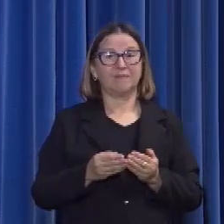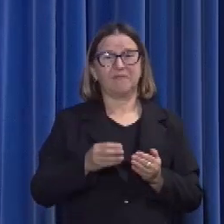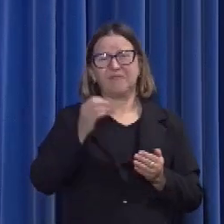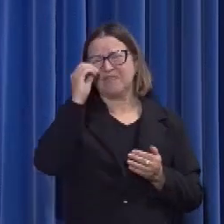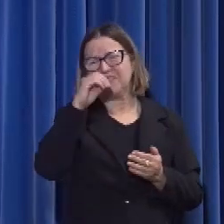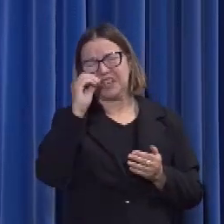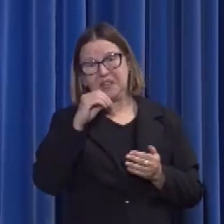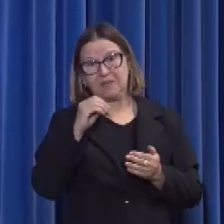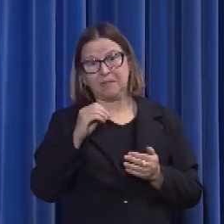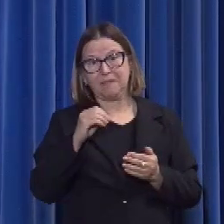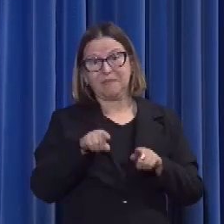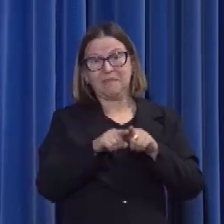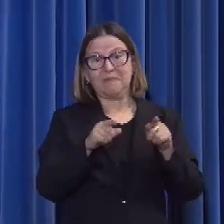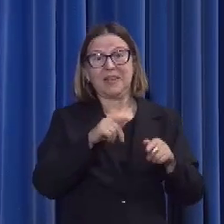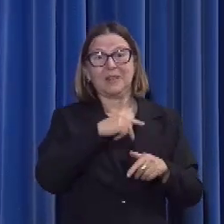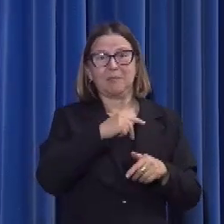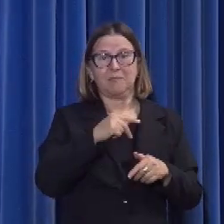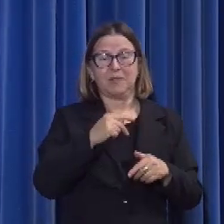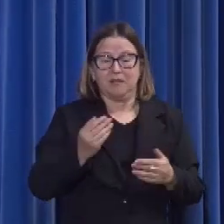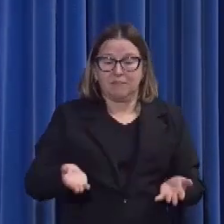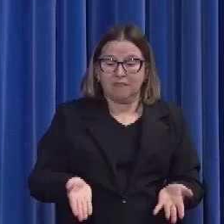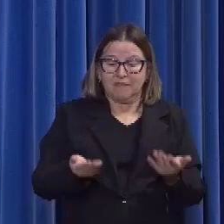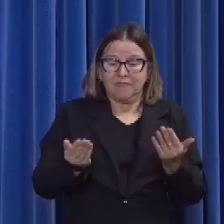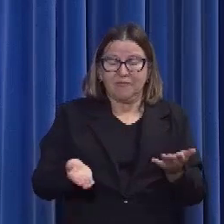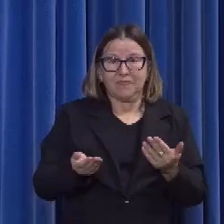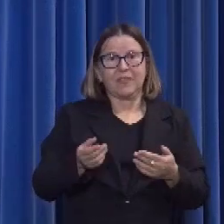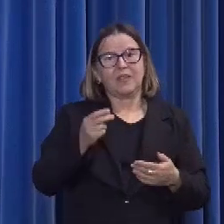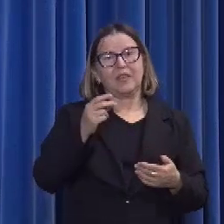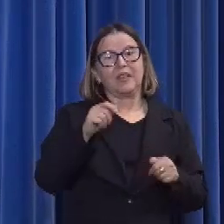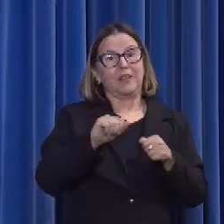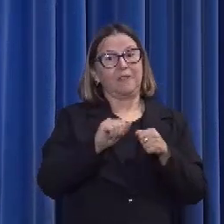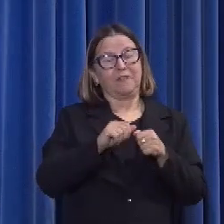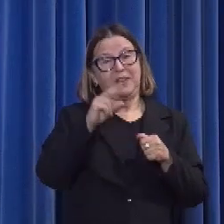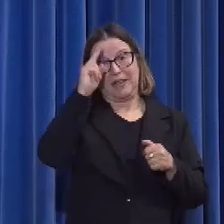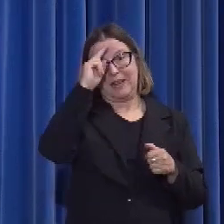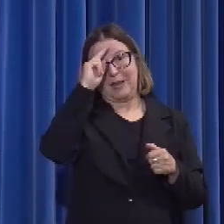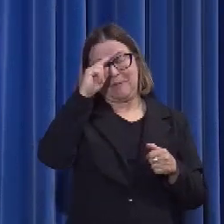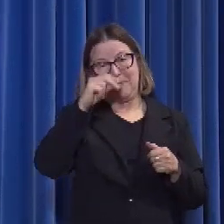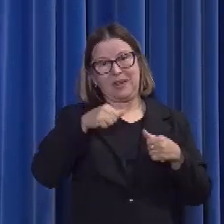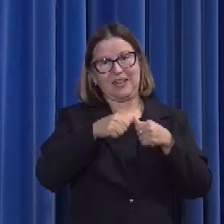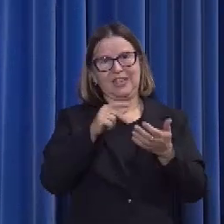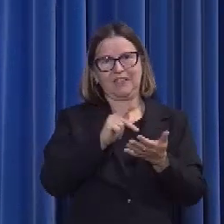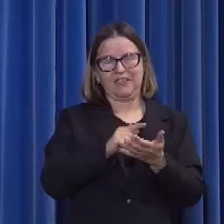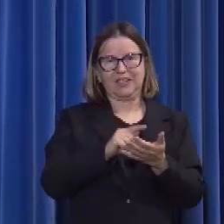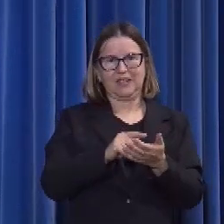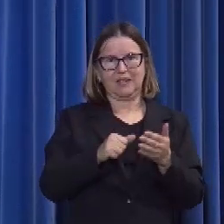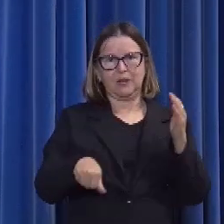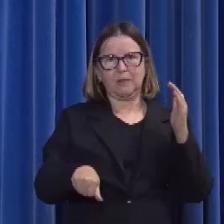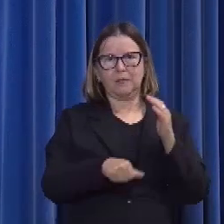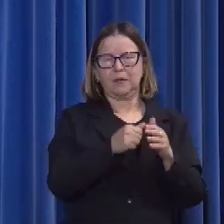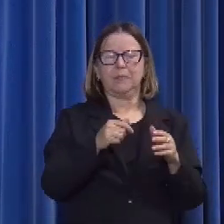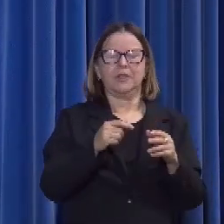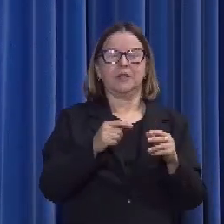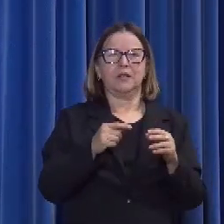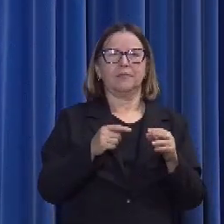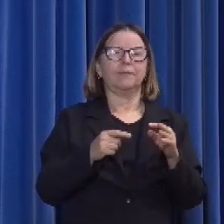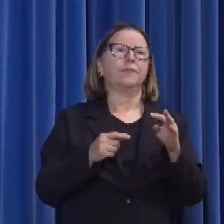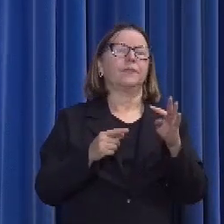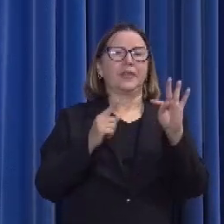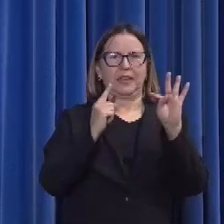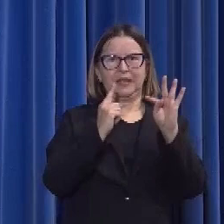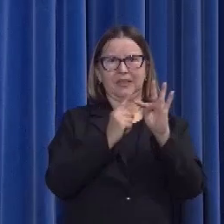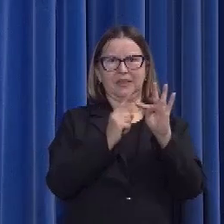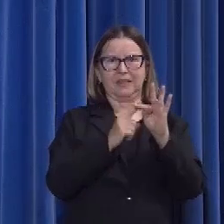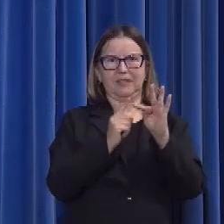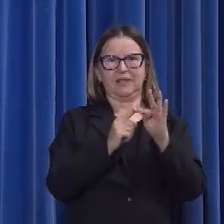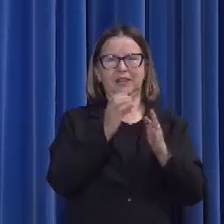encorajá-los, procurou recordá-los assim, acerca dessa verdade. 1 Tessalonicenses 4, de 13 a